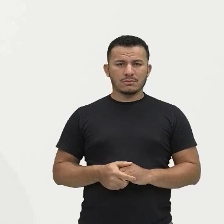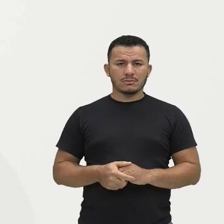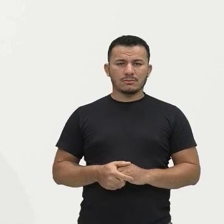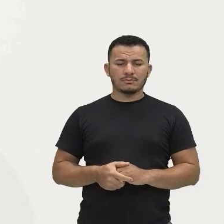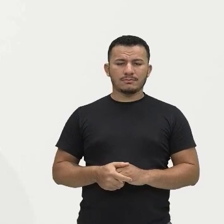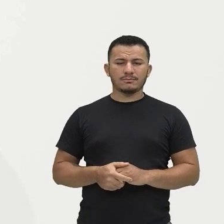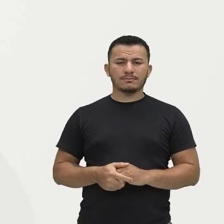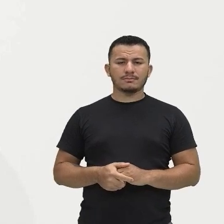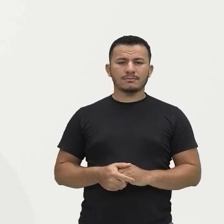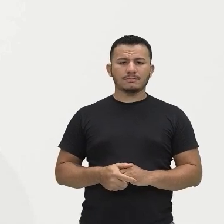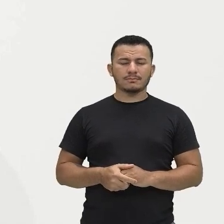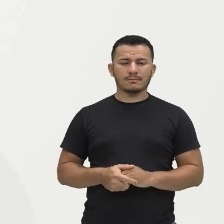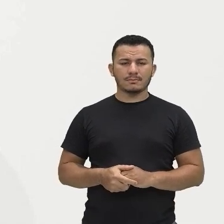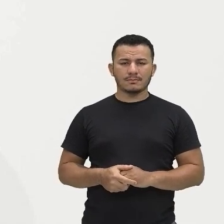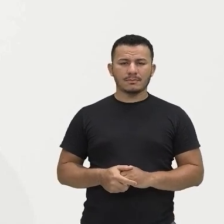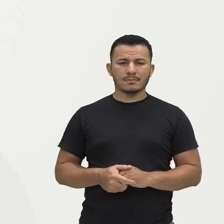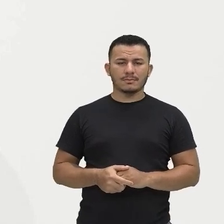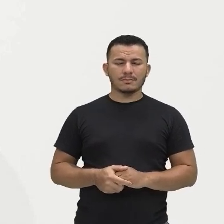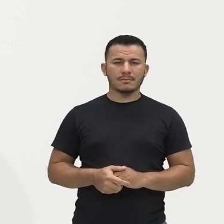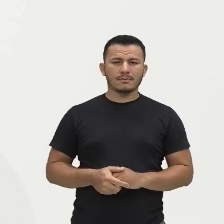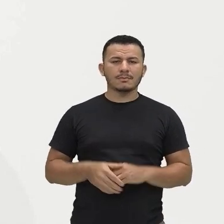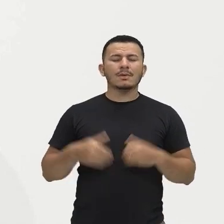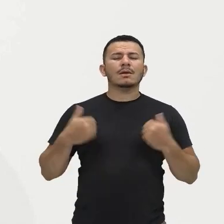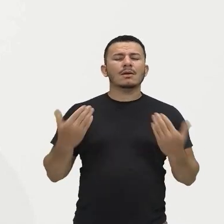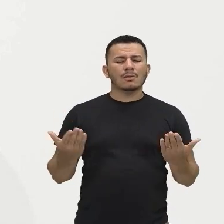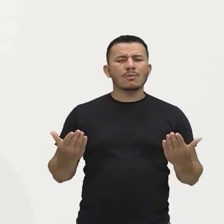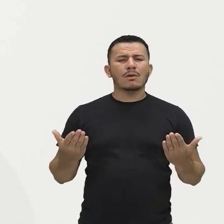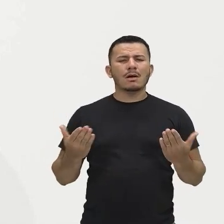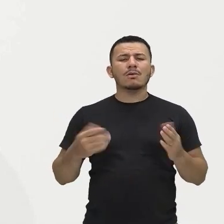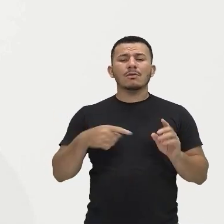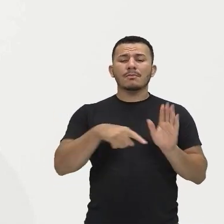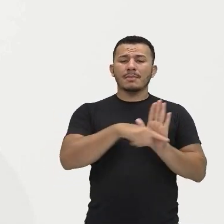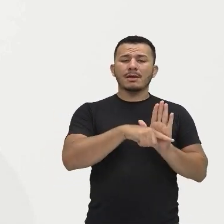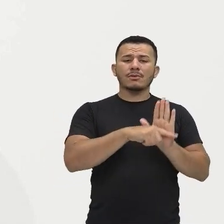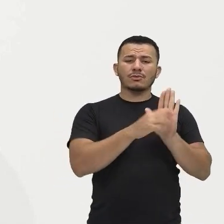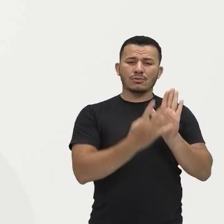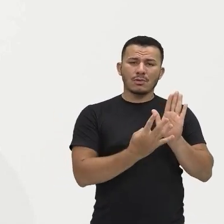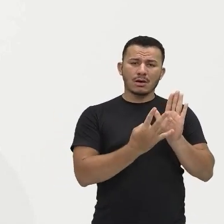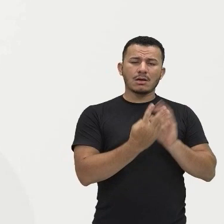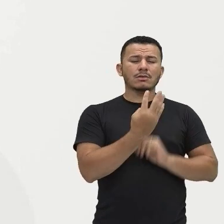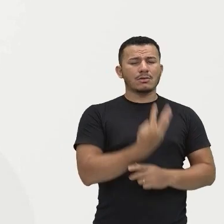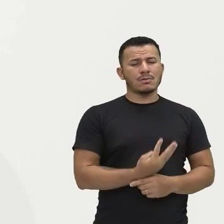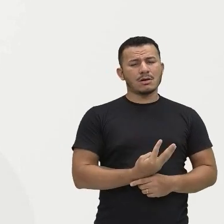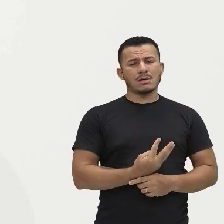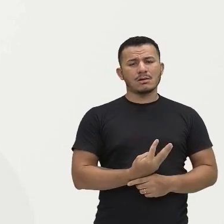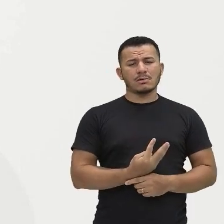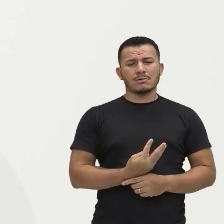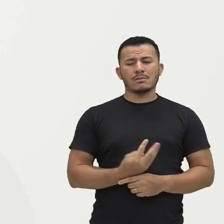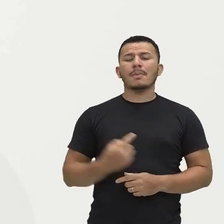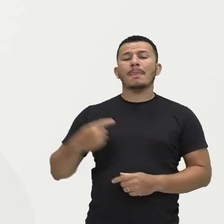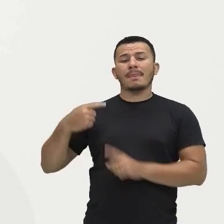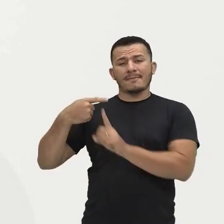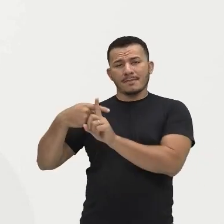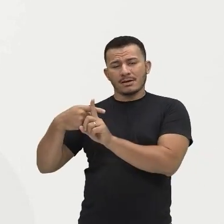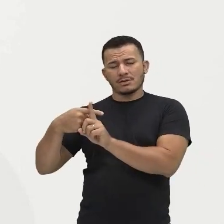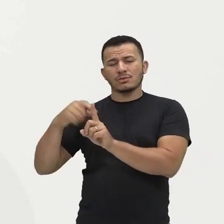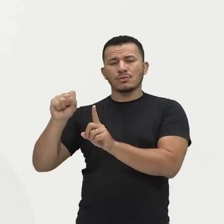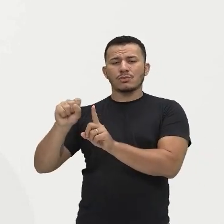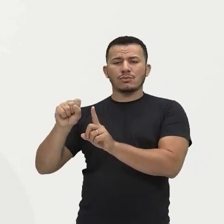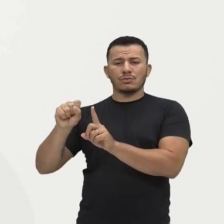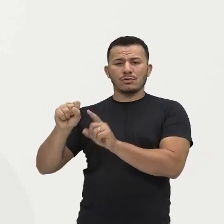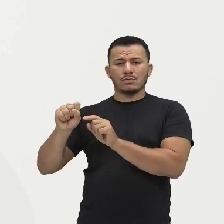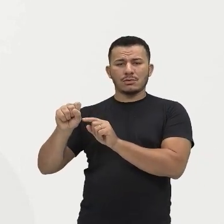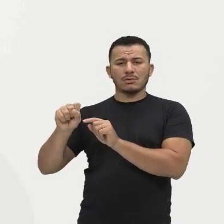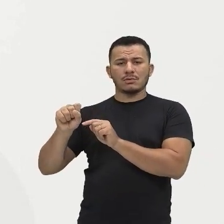Beleza? Ó, o valor absoluto ou módulo de menos 4 é 4. O valor absoluto de mais